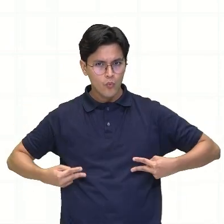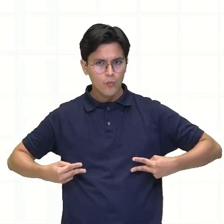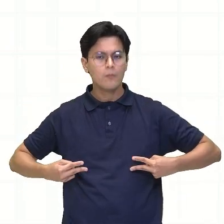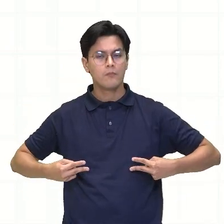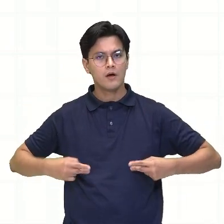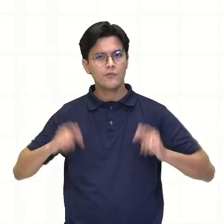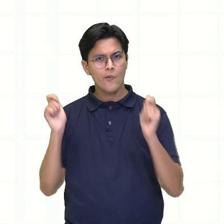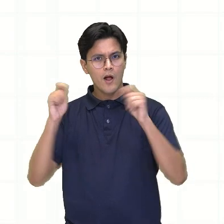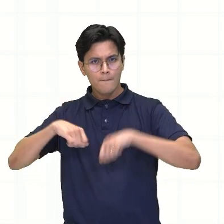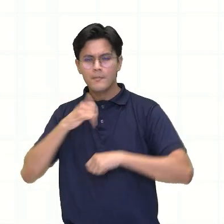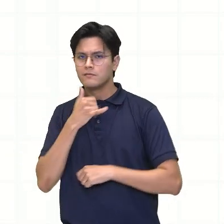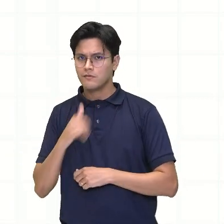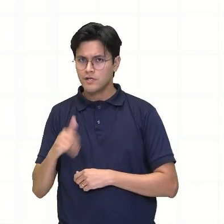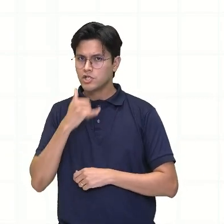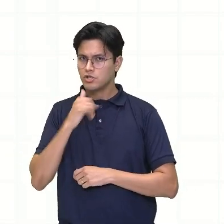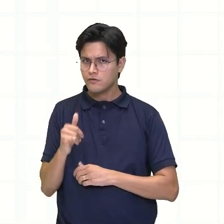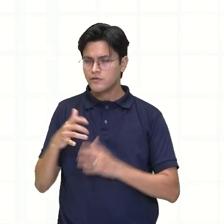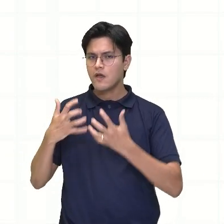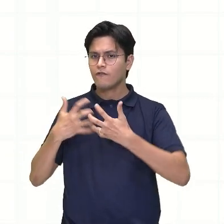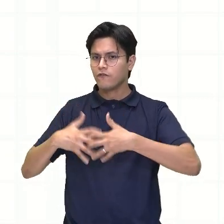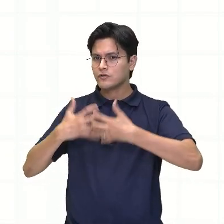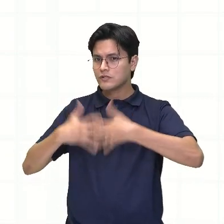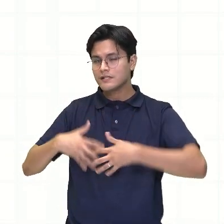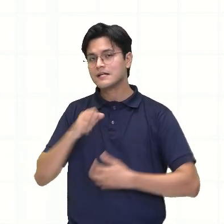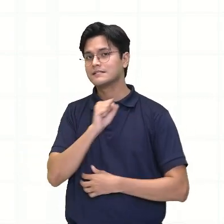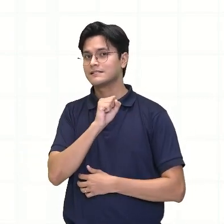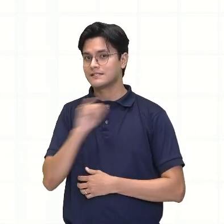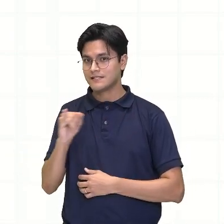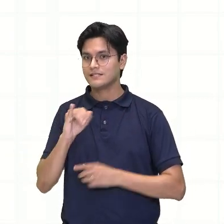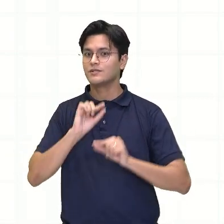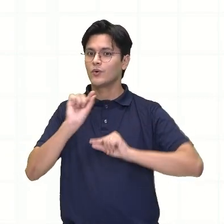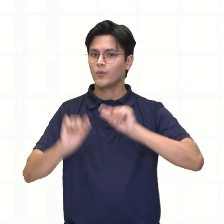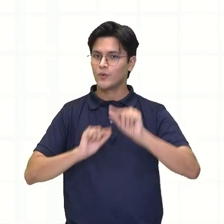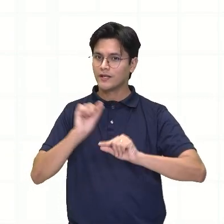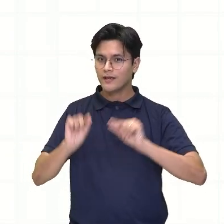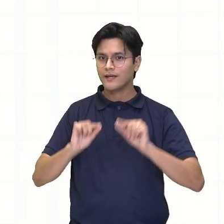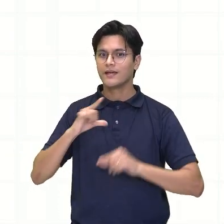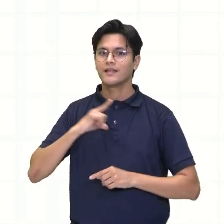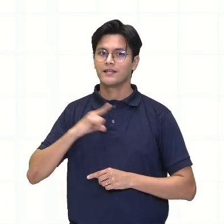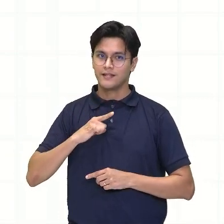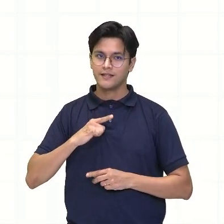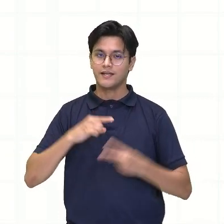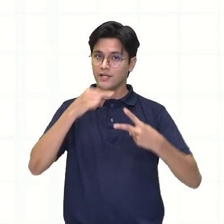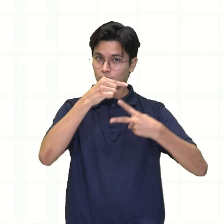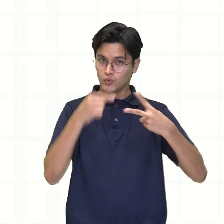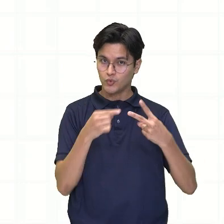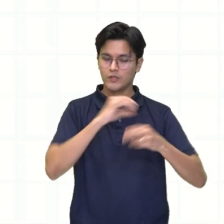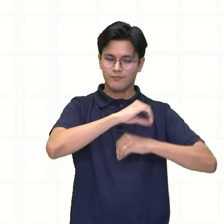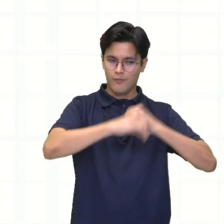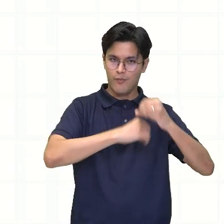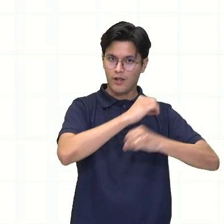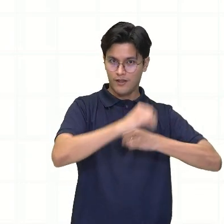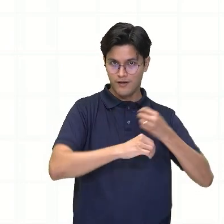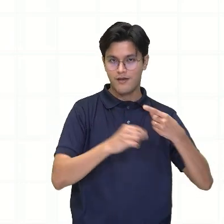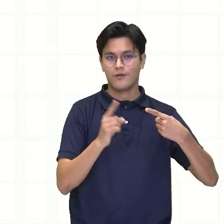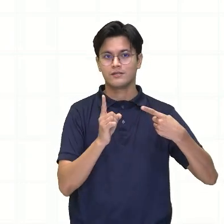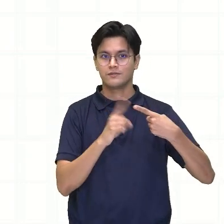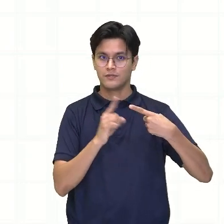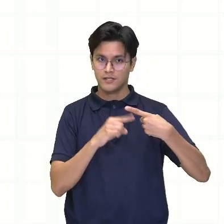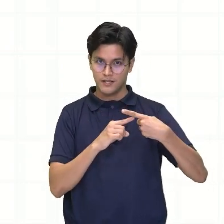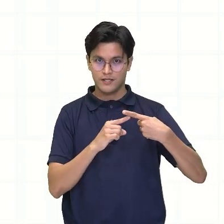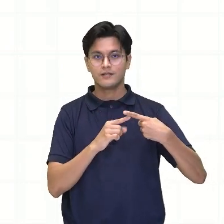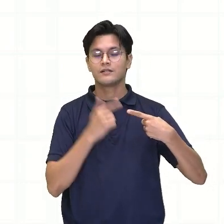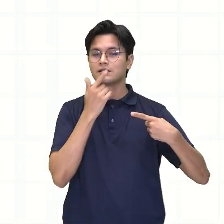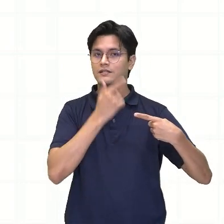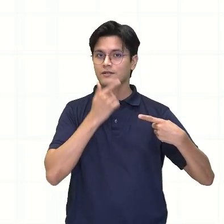para funcionar se ele estiver aí na presença, né, dessas duas moléculas, tá? Das moléculas aí